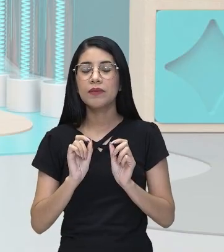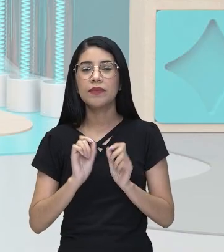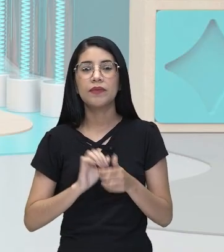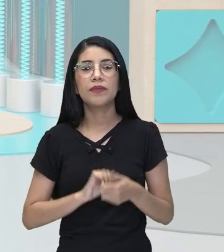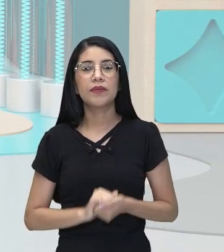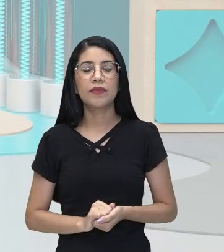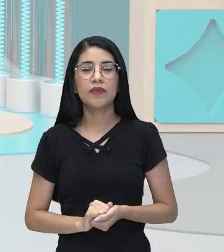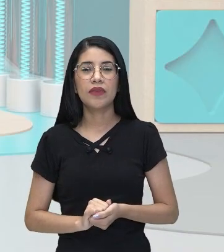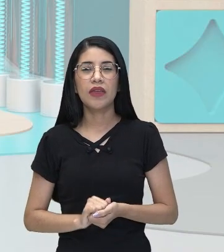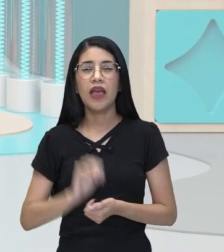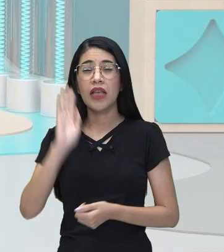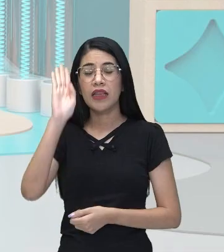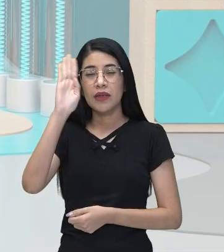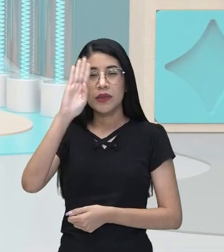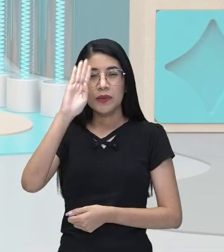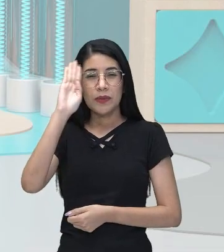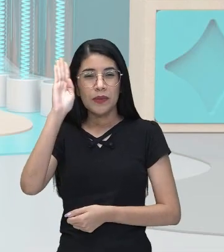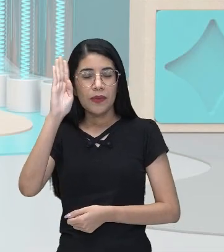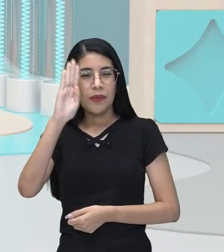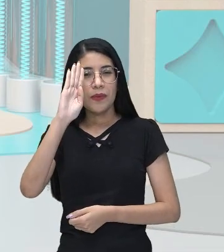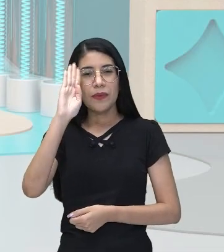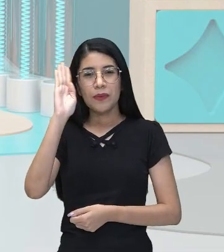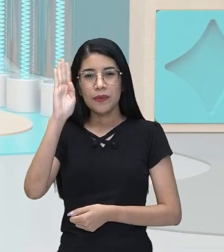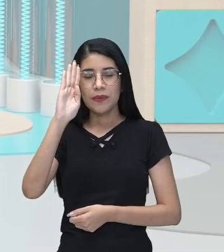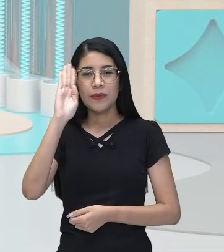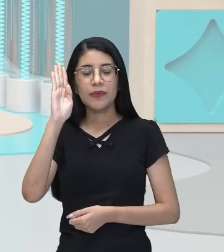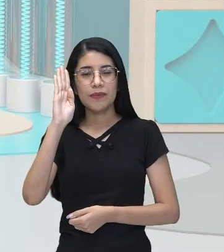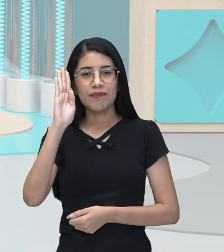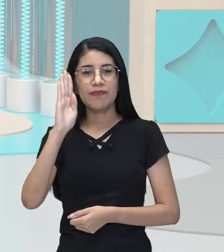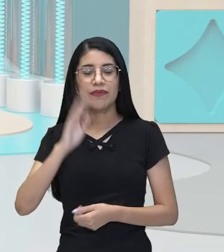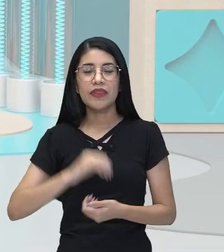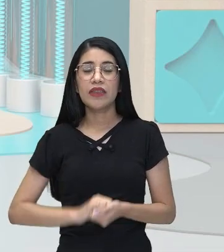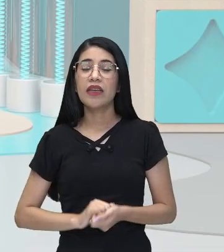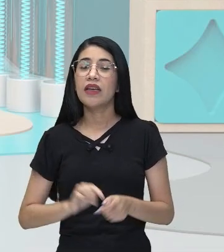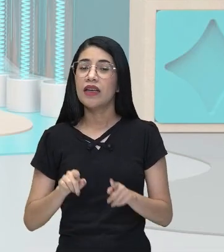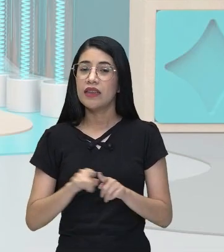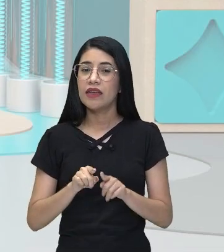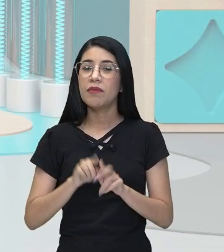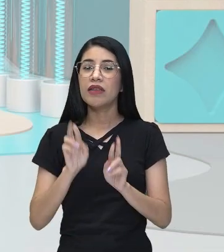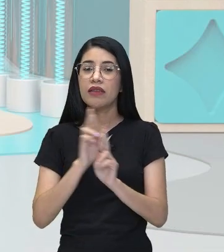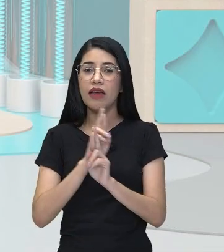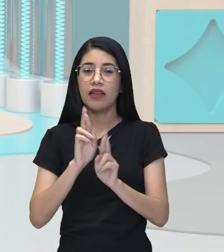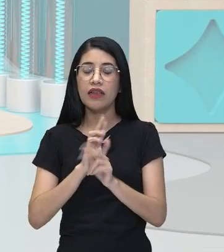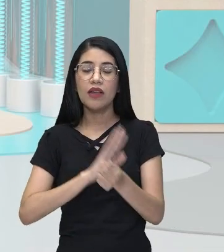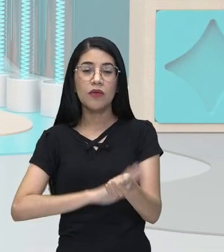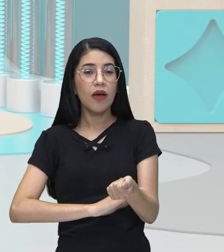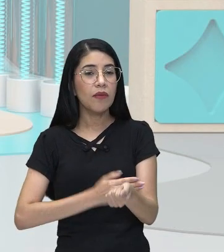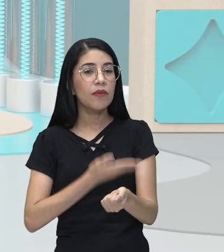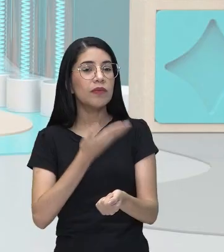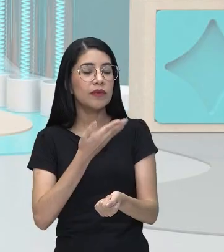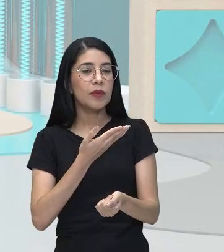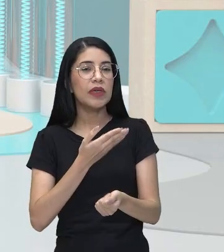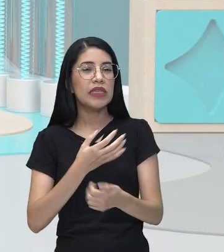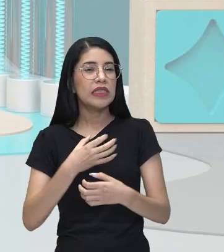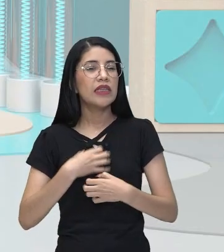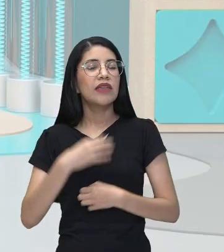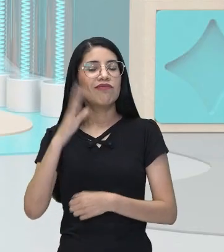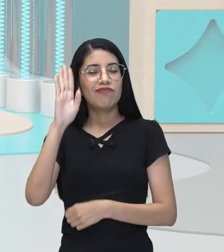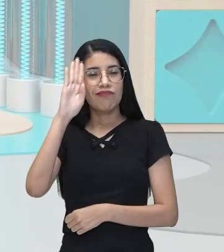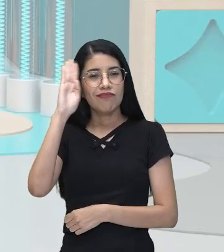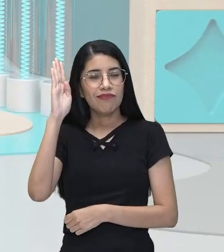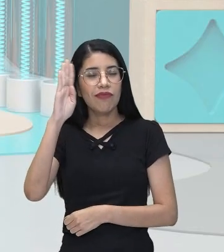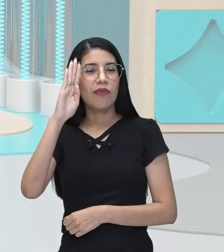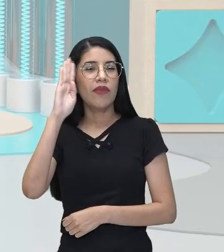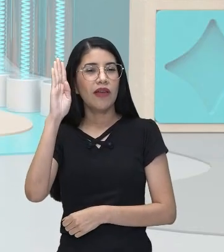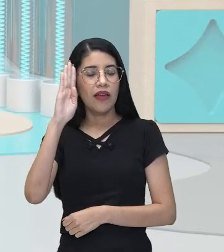quer dizer, tá aí, ó, tonturas, né? A tontura também por causa da pressão elevada, causa essa tontura. Assim como, de